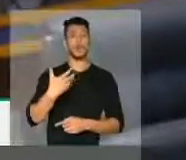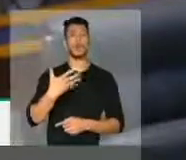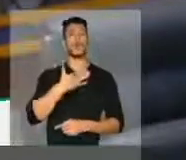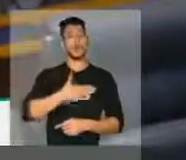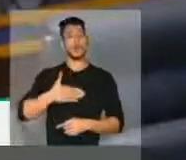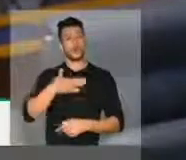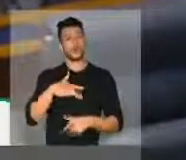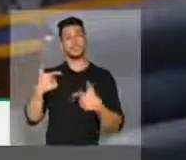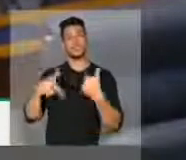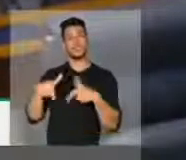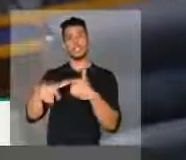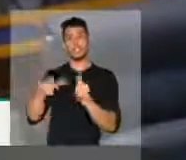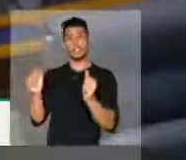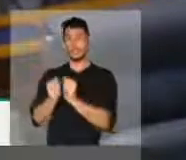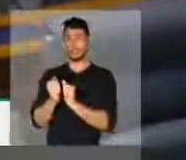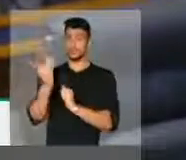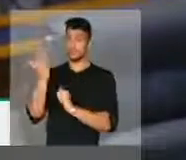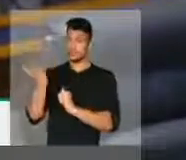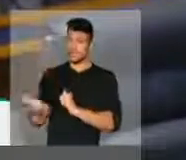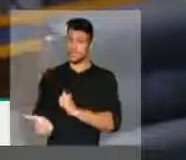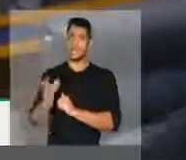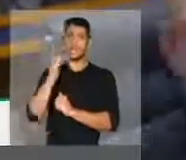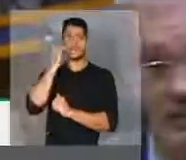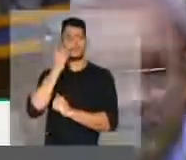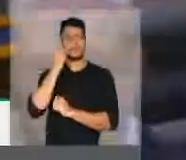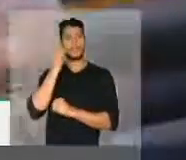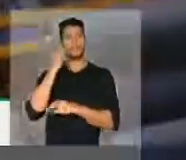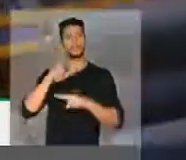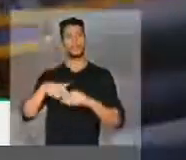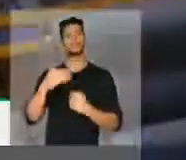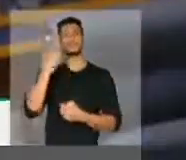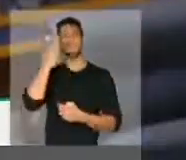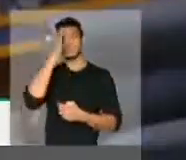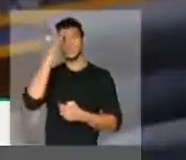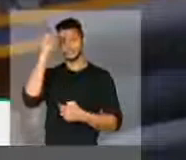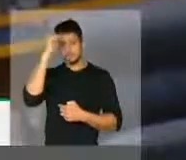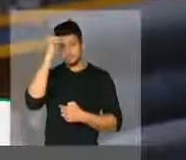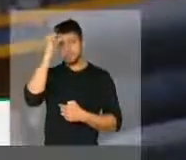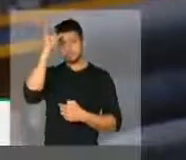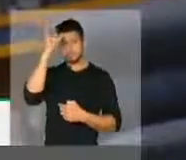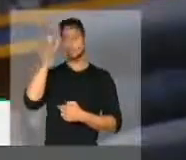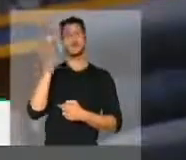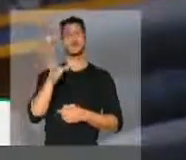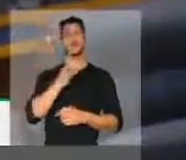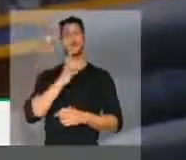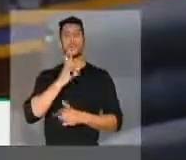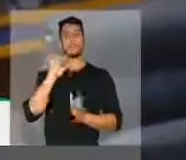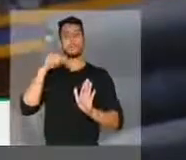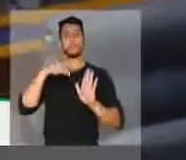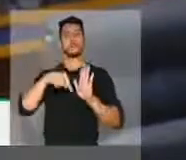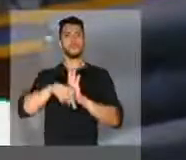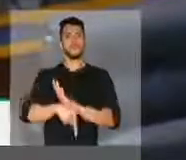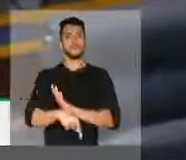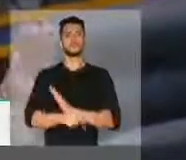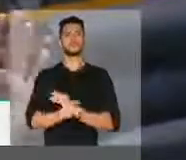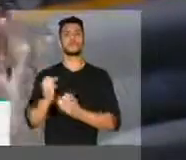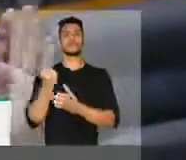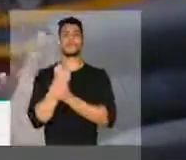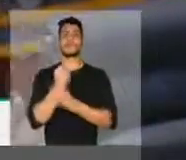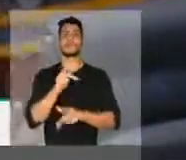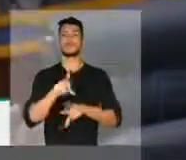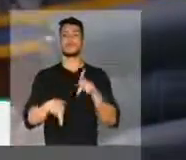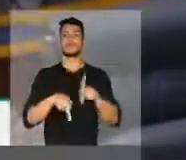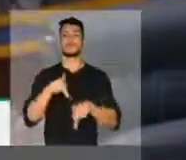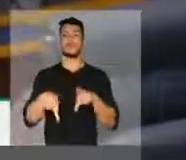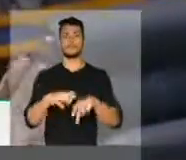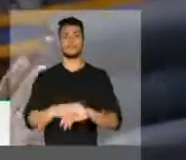trabalhar com um deputado que tenha o conhecimento e que tenha o caráter, que tenha a firmeza de Vossa Excelência. Eu não